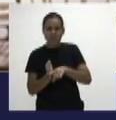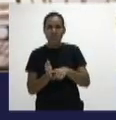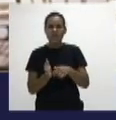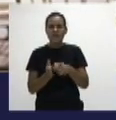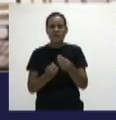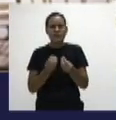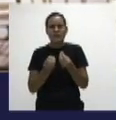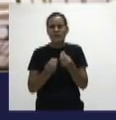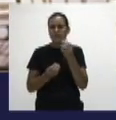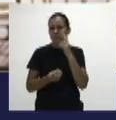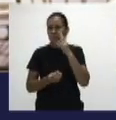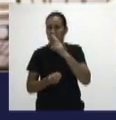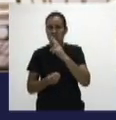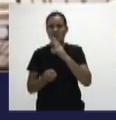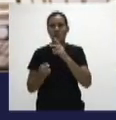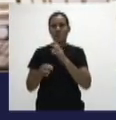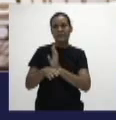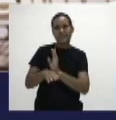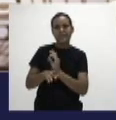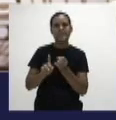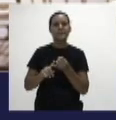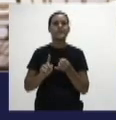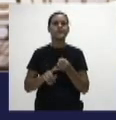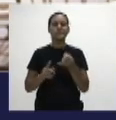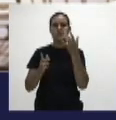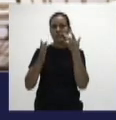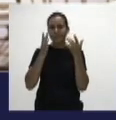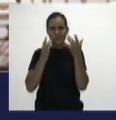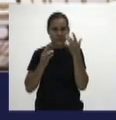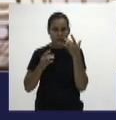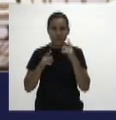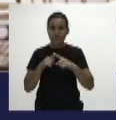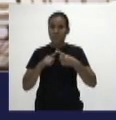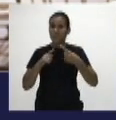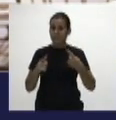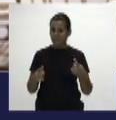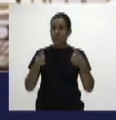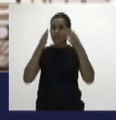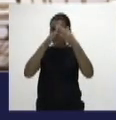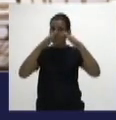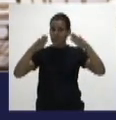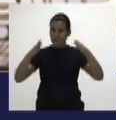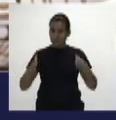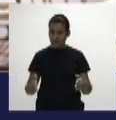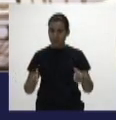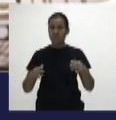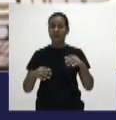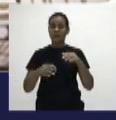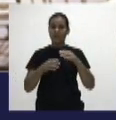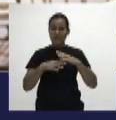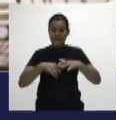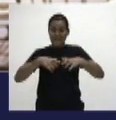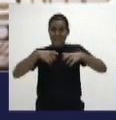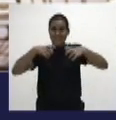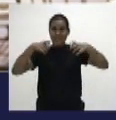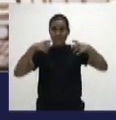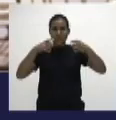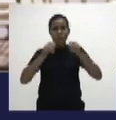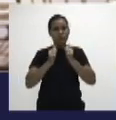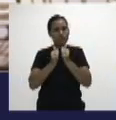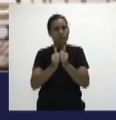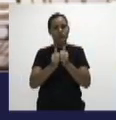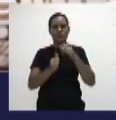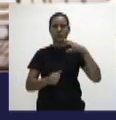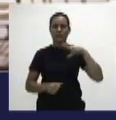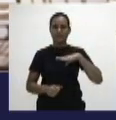vários e se esquece do circo o circo principalmente em São Paulo ele teve uma uma importância muito grande porque ele cresceu junto com a cidade junto com o estado de São Paulo